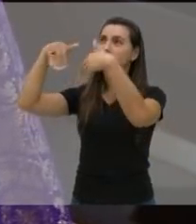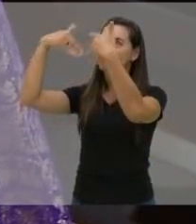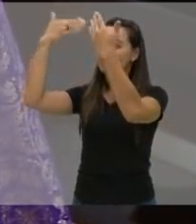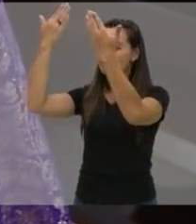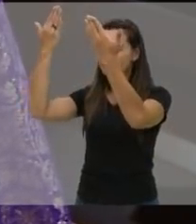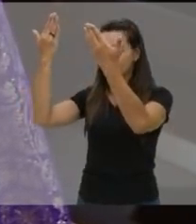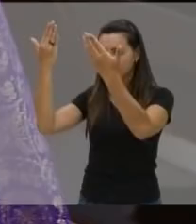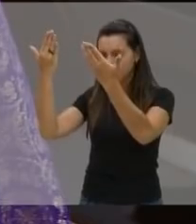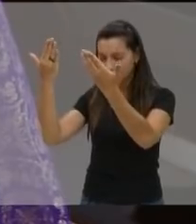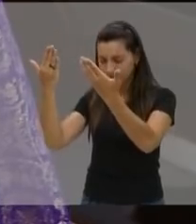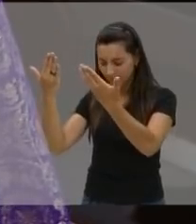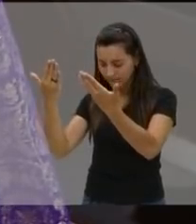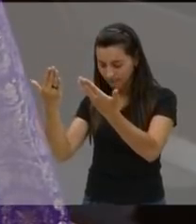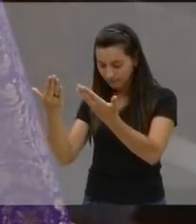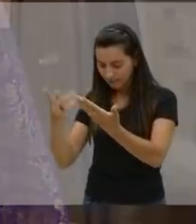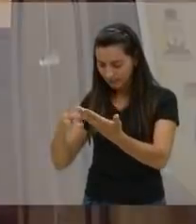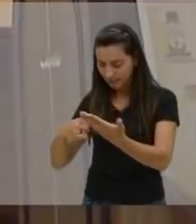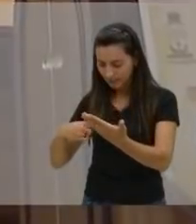Senhor, a nossa